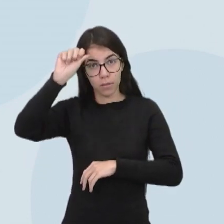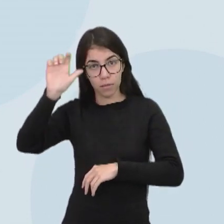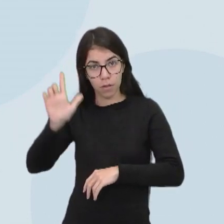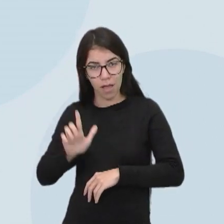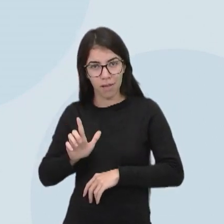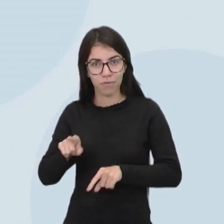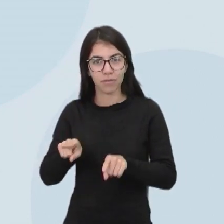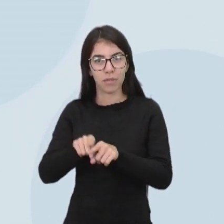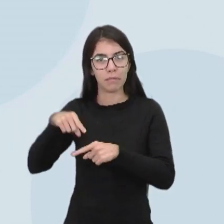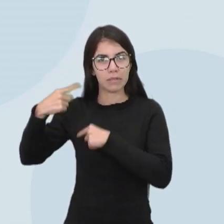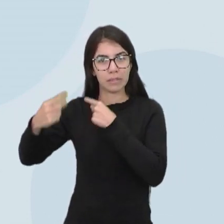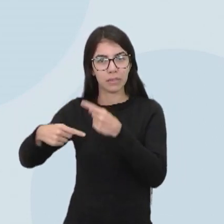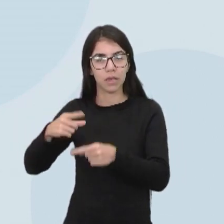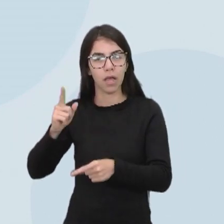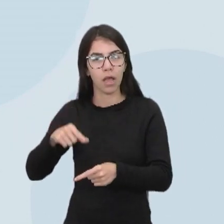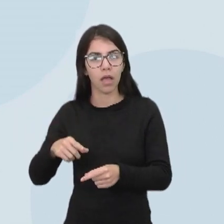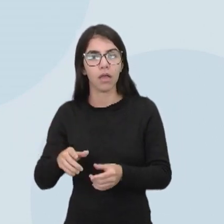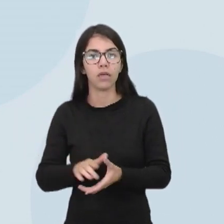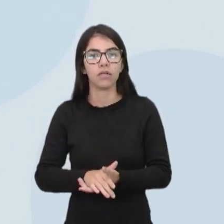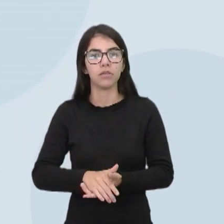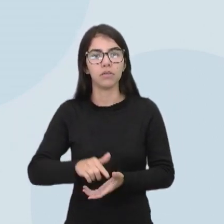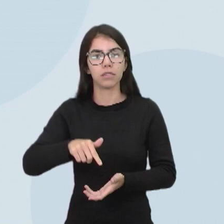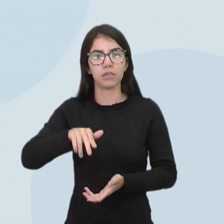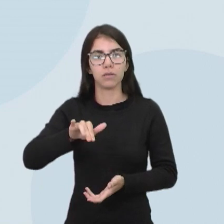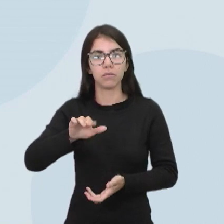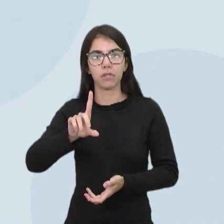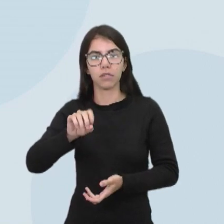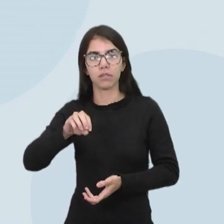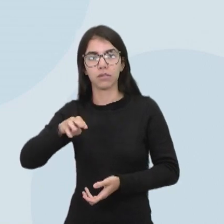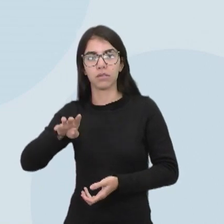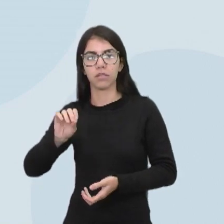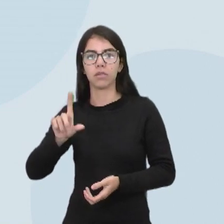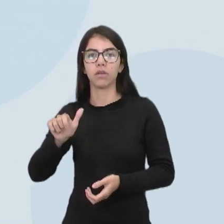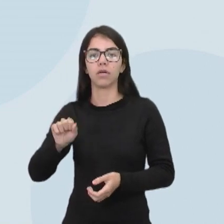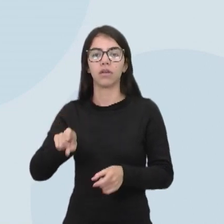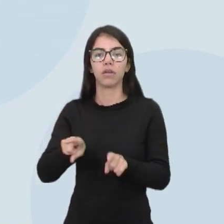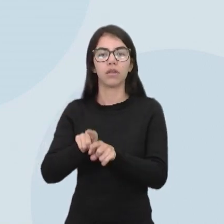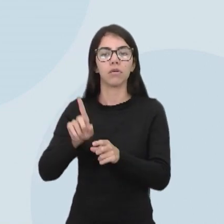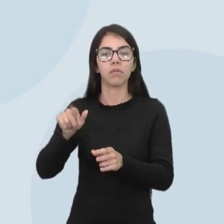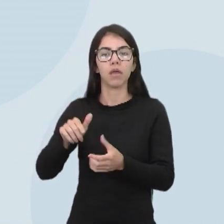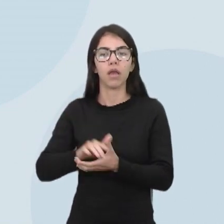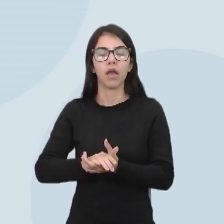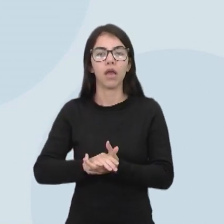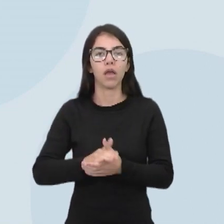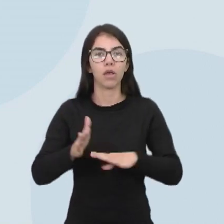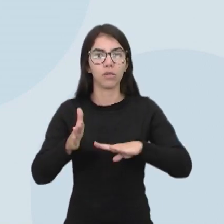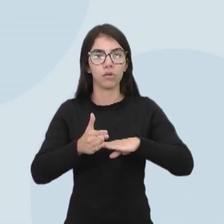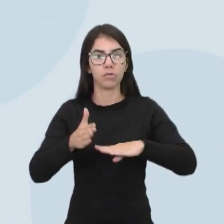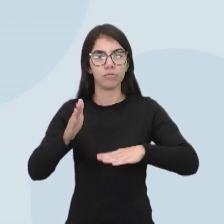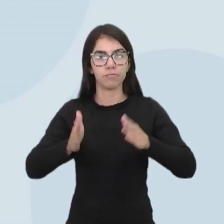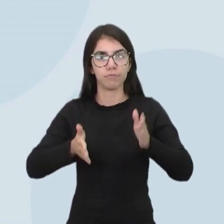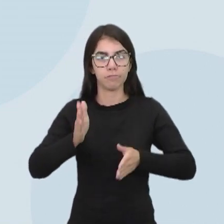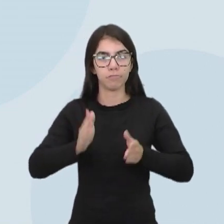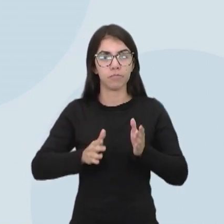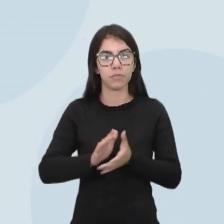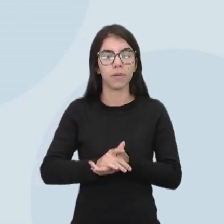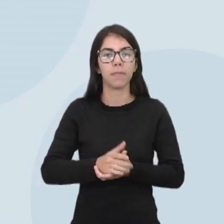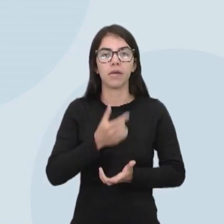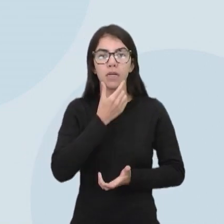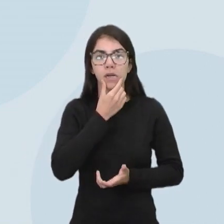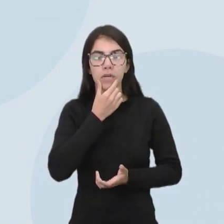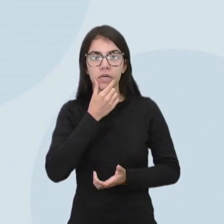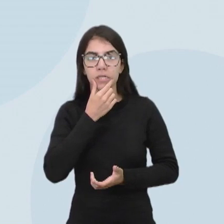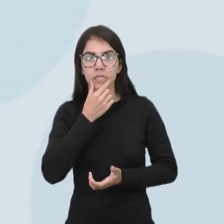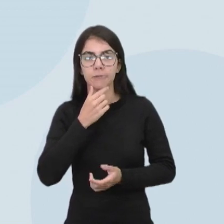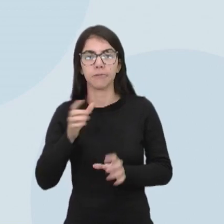afrodescendentes, incluindo aí os quilombolas, no Brasil contemporâneo, considerando a história das Américas e o